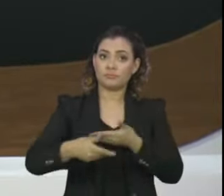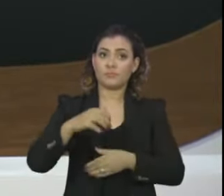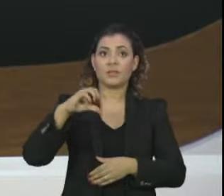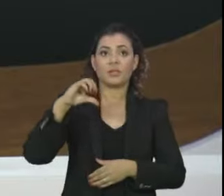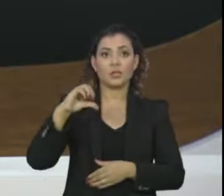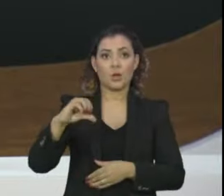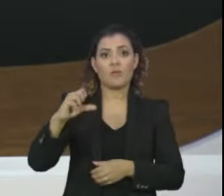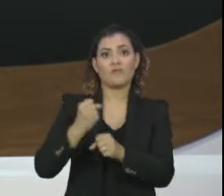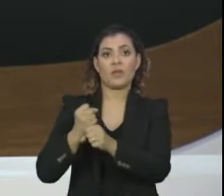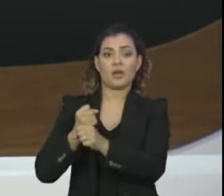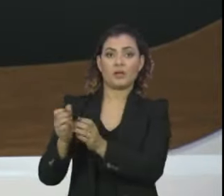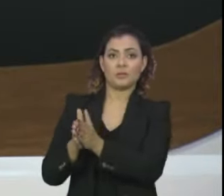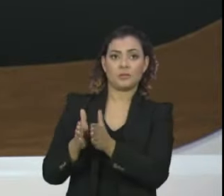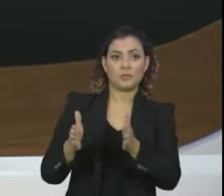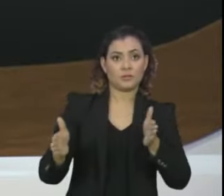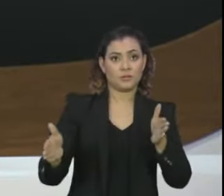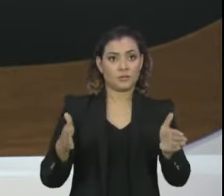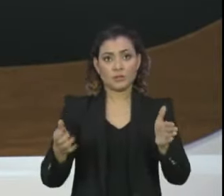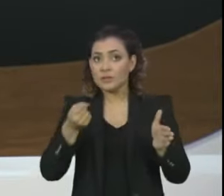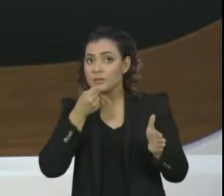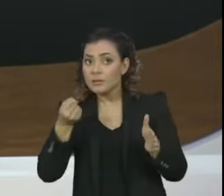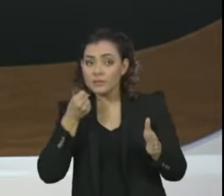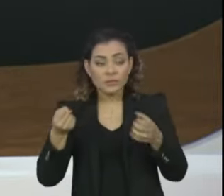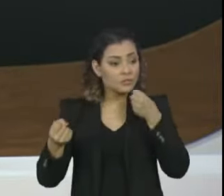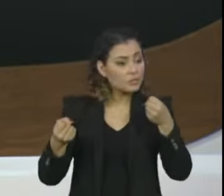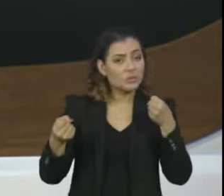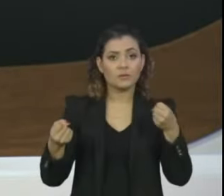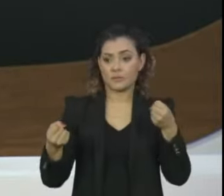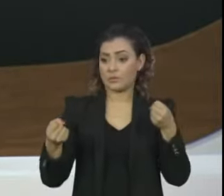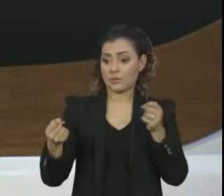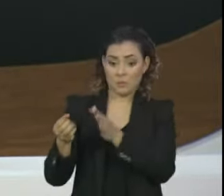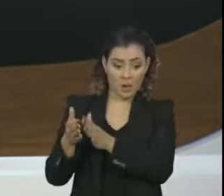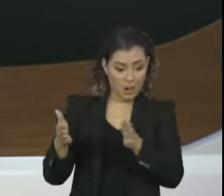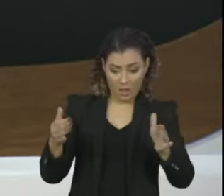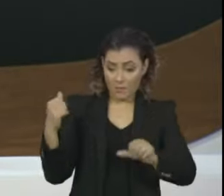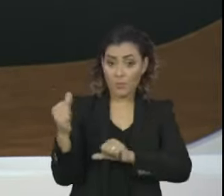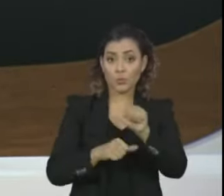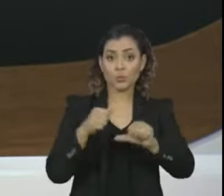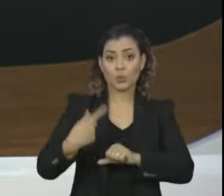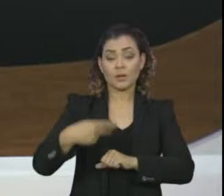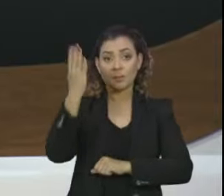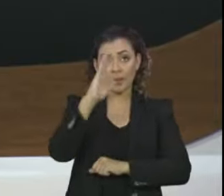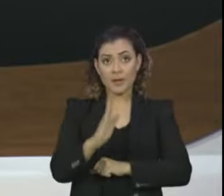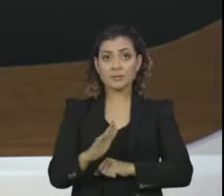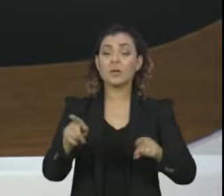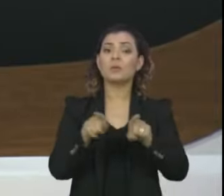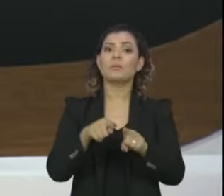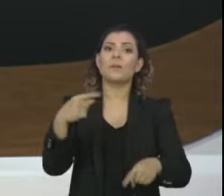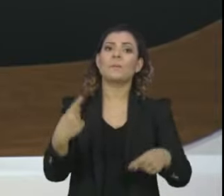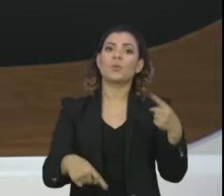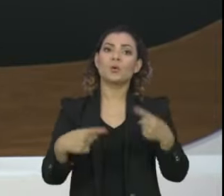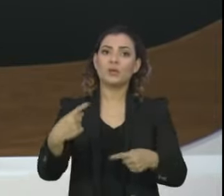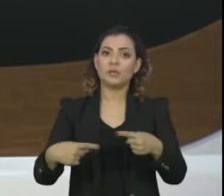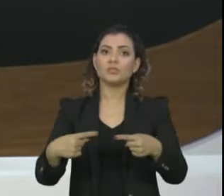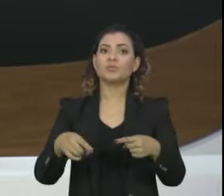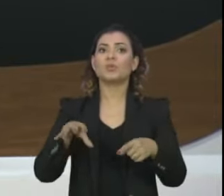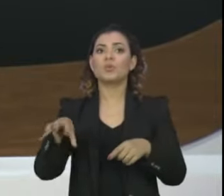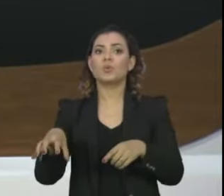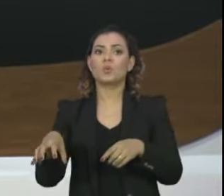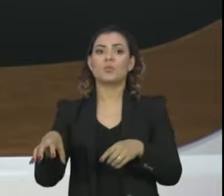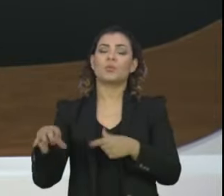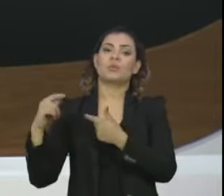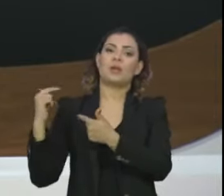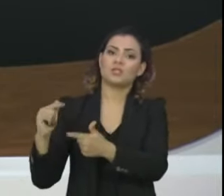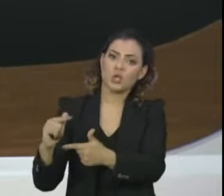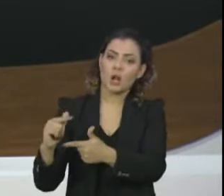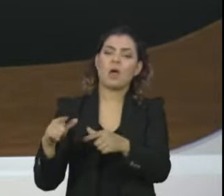nove anos que se passaram entre uma entrevista e outras intensificou no Brasil e da divisão política entre moderados